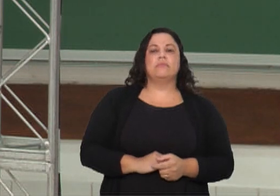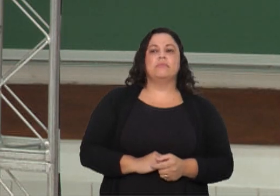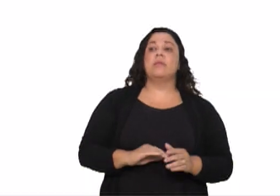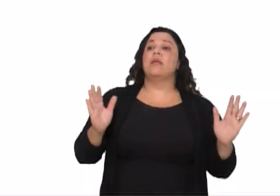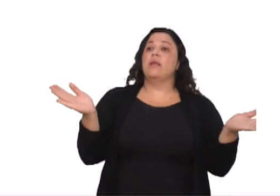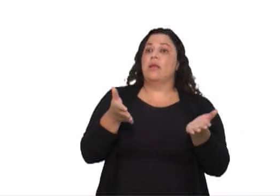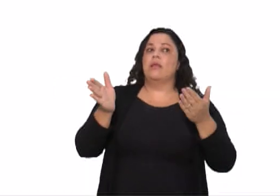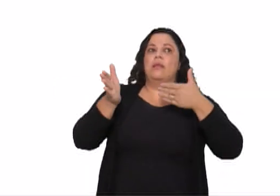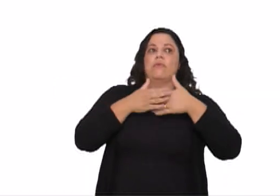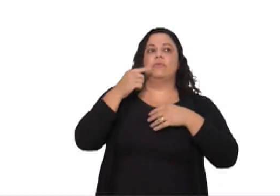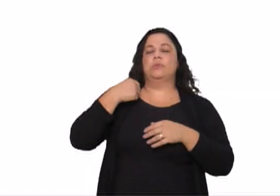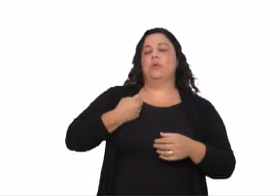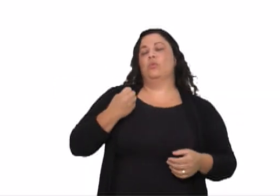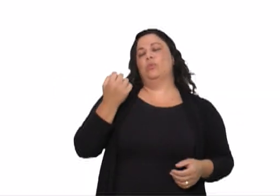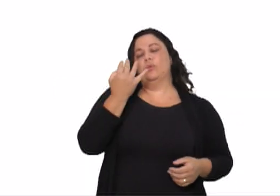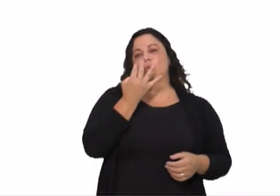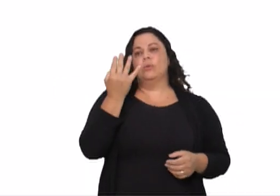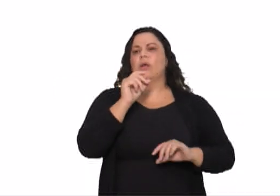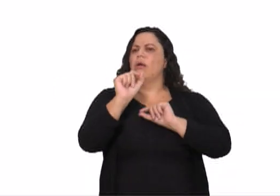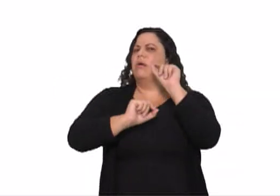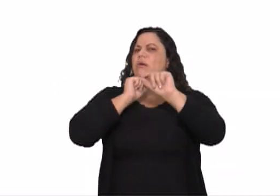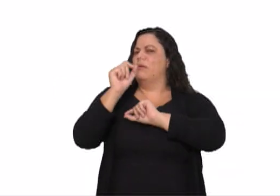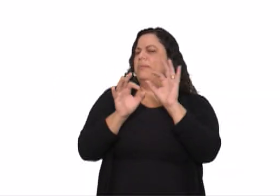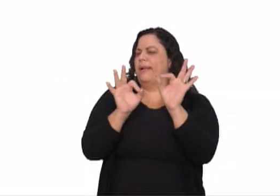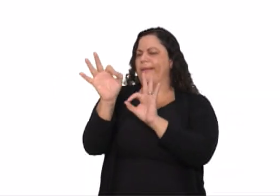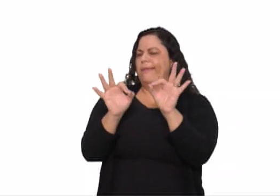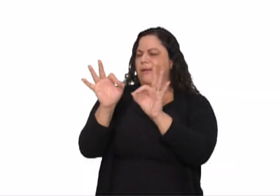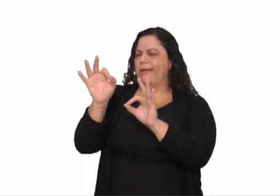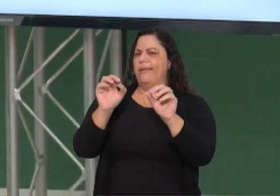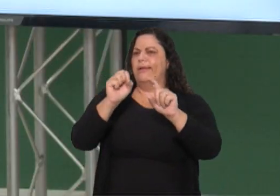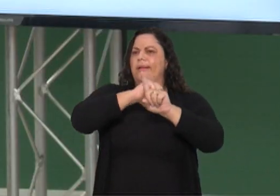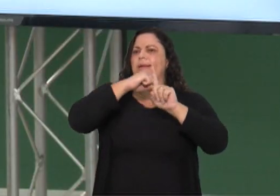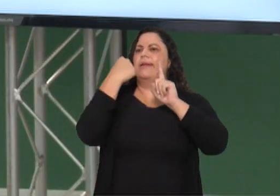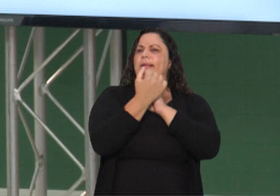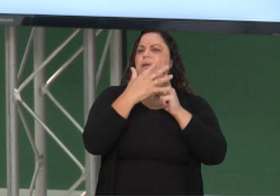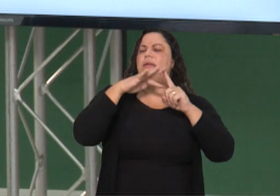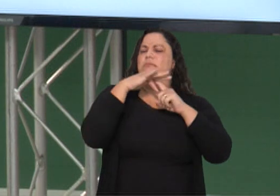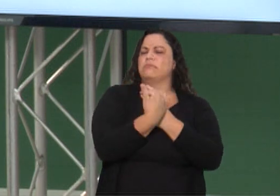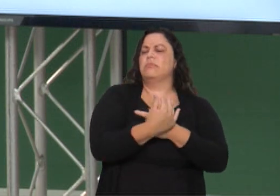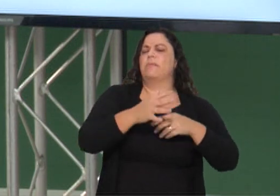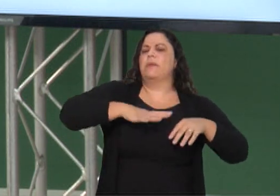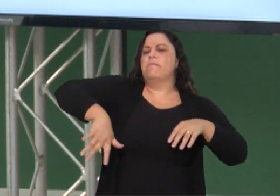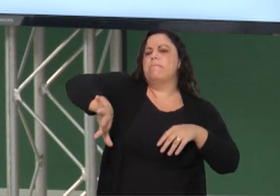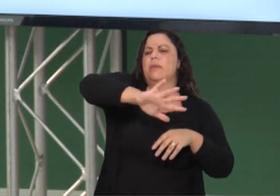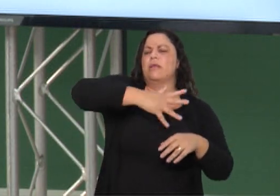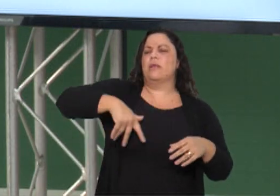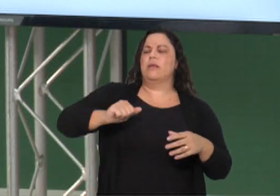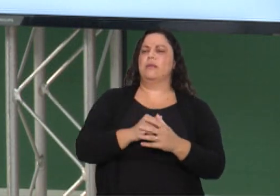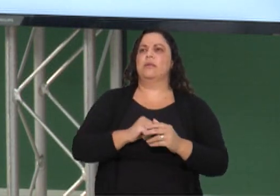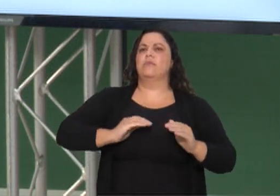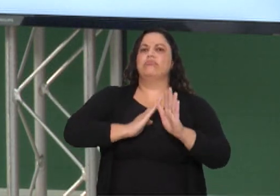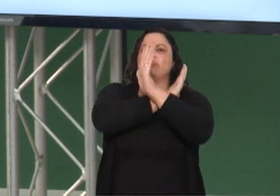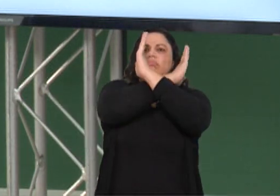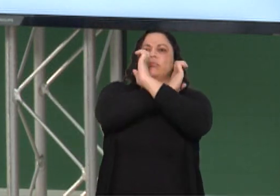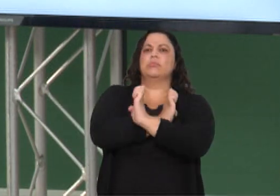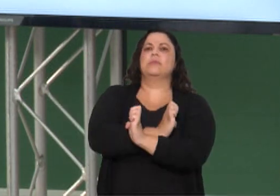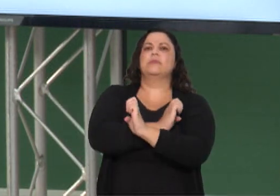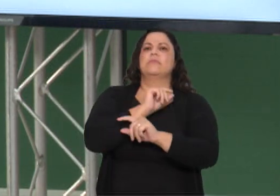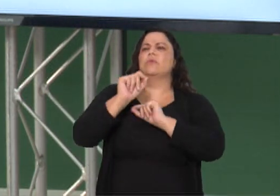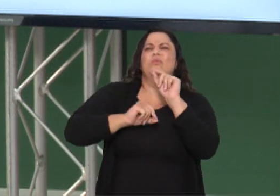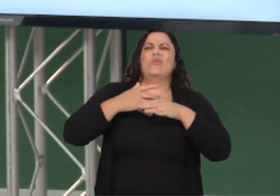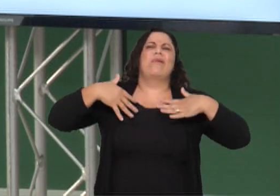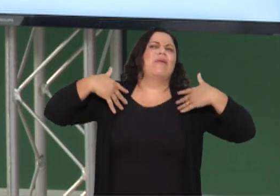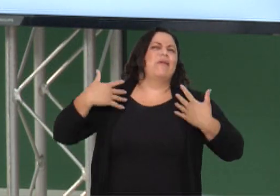vocês aqui. Como que era organizar a sociedade espartana? Olha, eu dei bastante caldo para vocês, dá para brincar um monte. Quem puder, quem